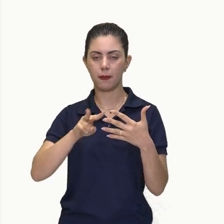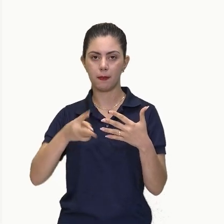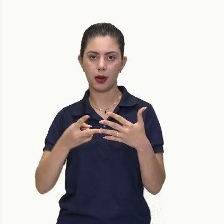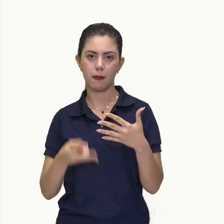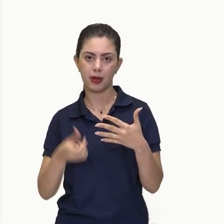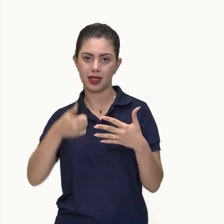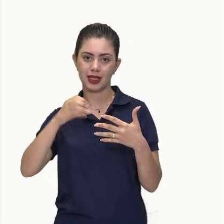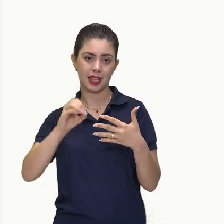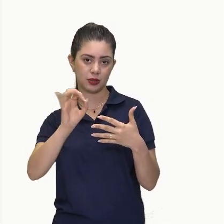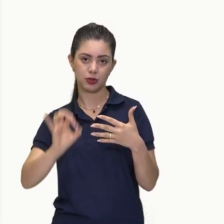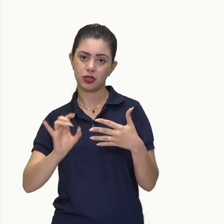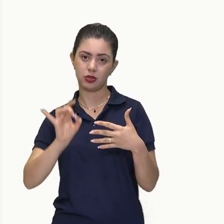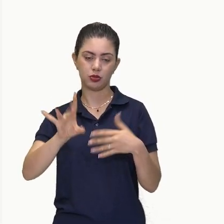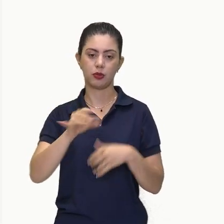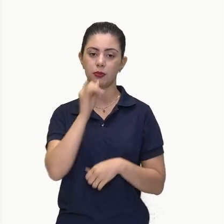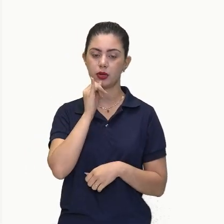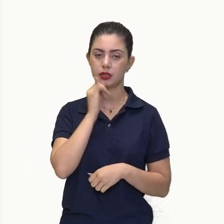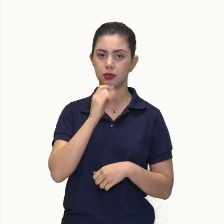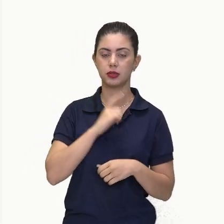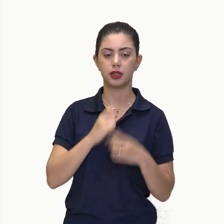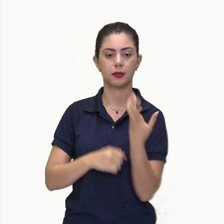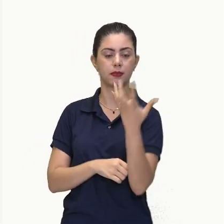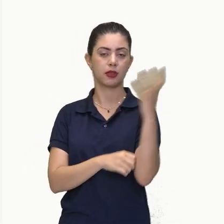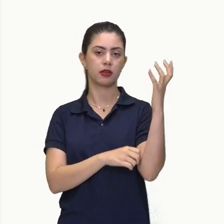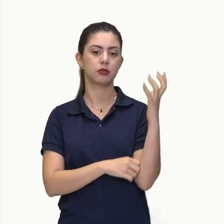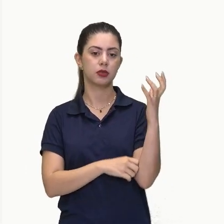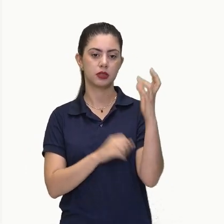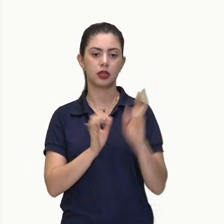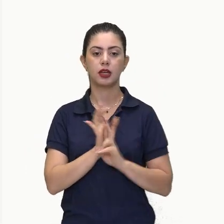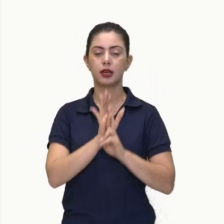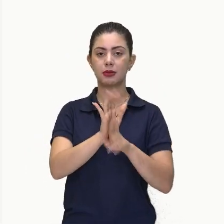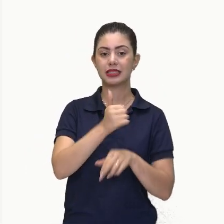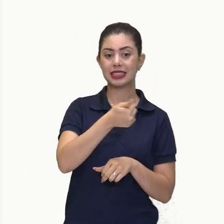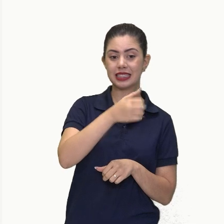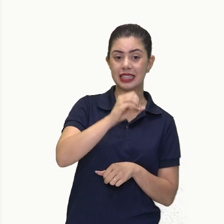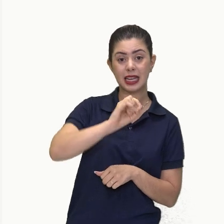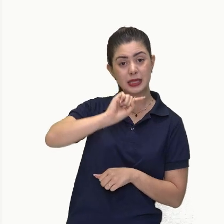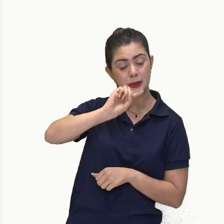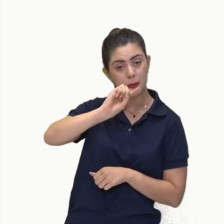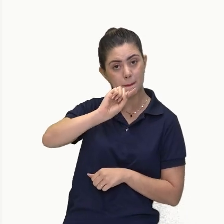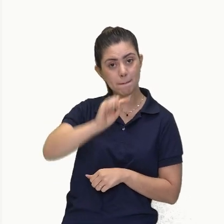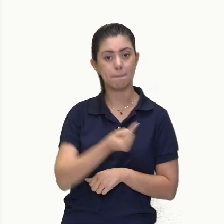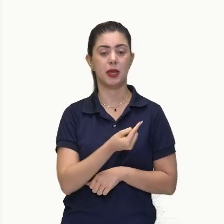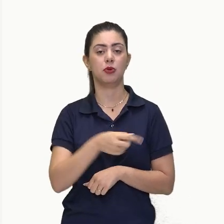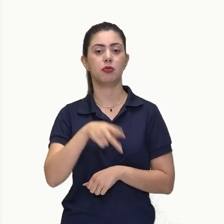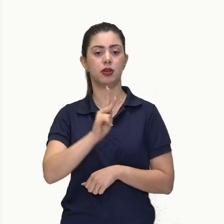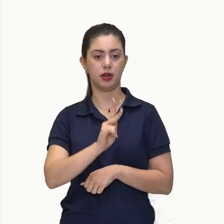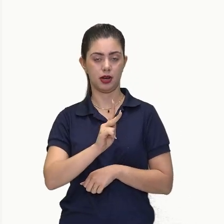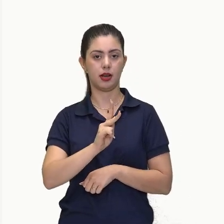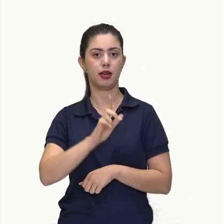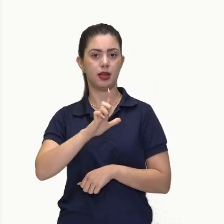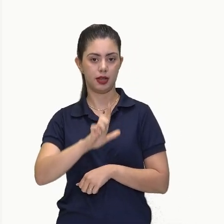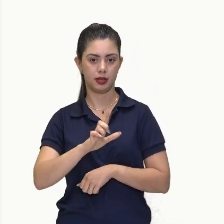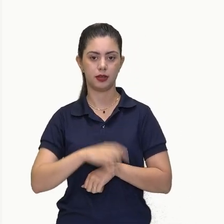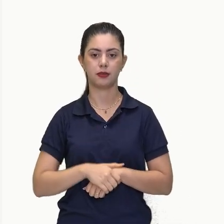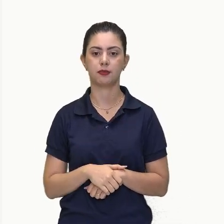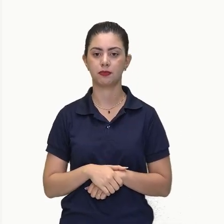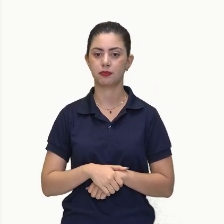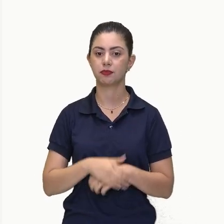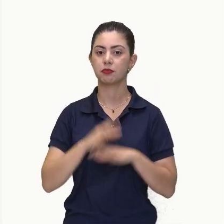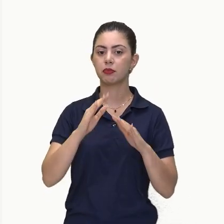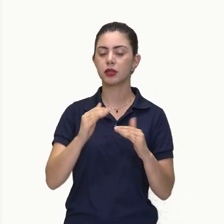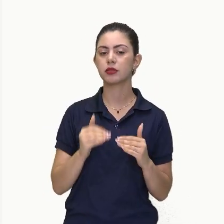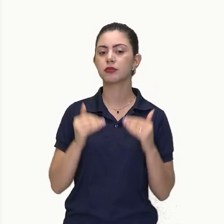aqui as plantas, com a representação, por exemplo, de 10.000 quilocalorias. Logo em seguida, eu tenho a quantidade